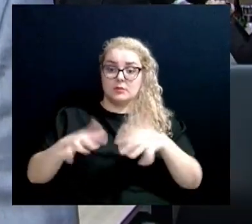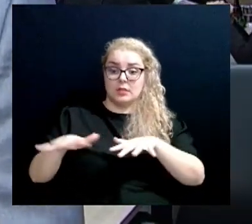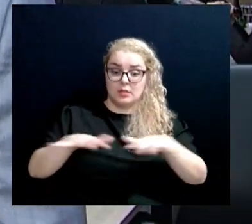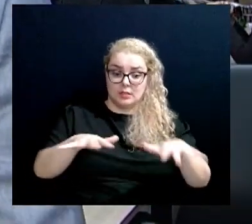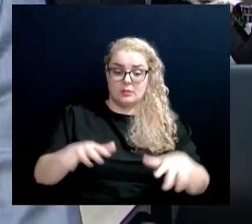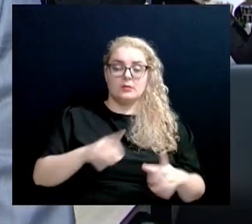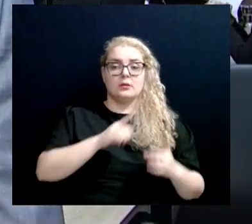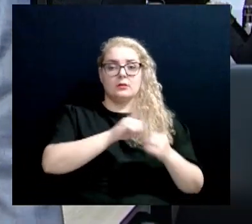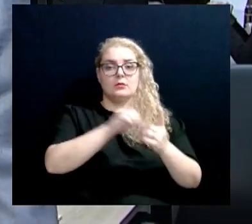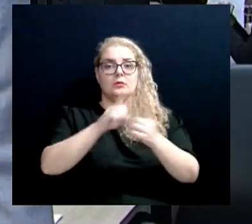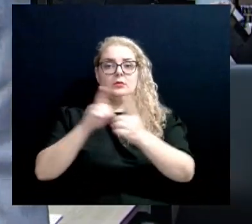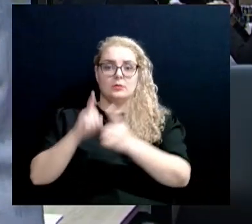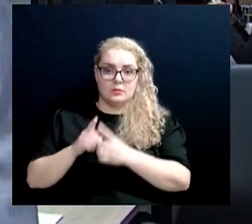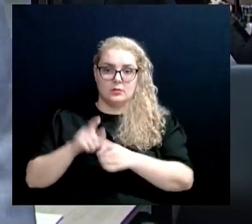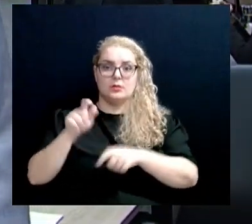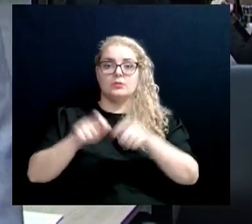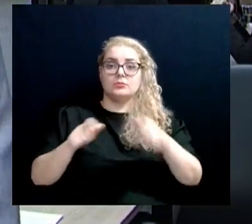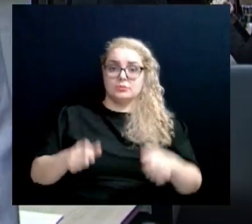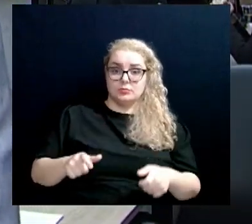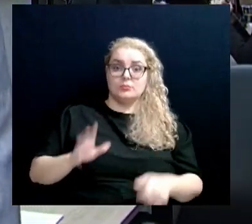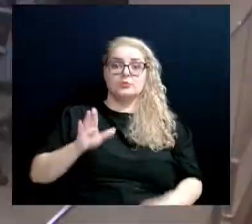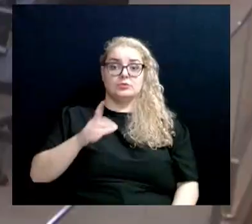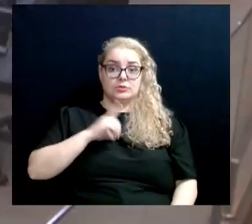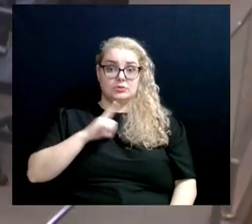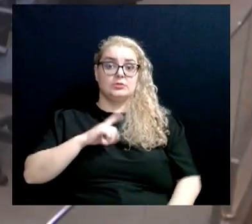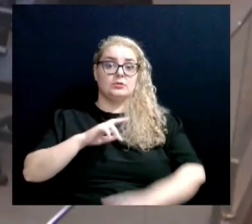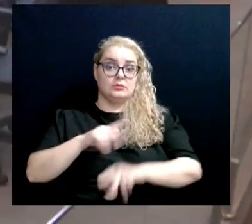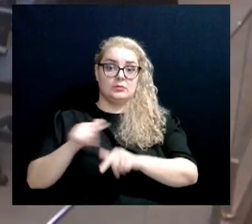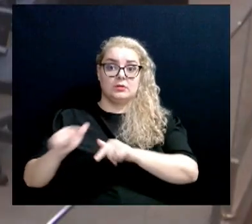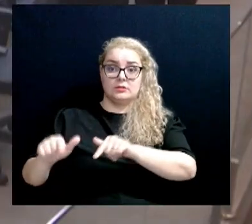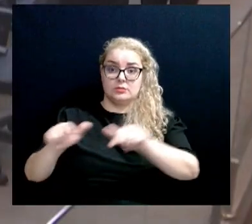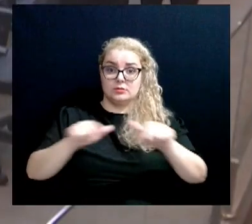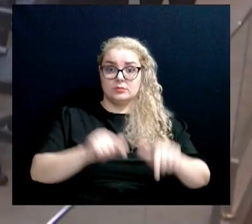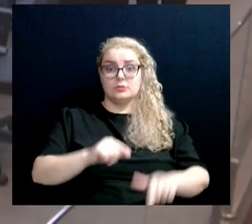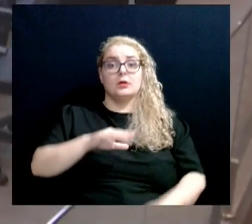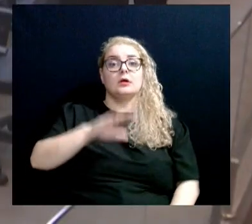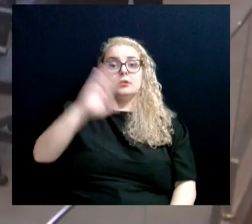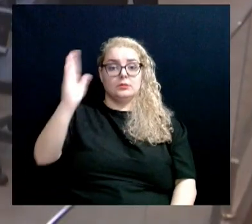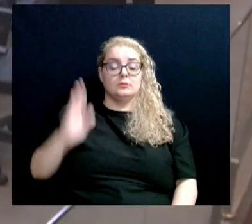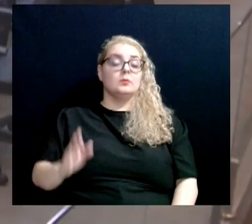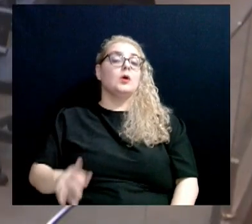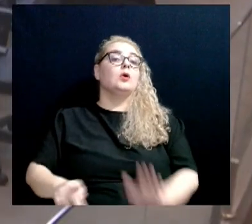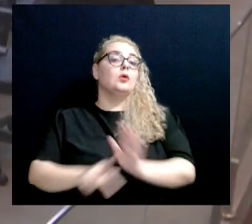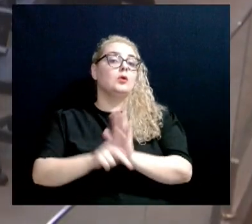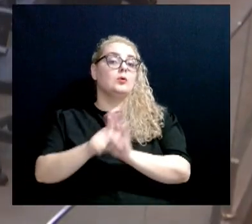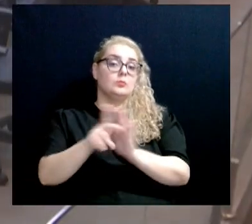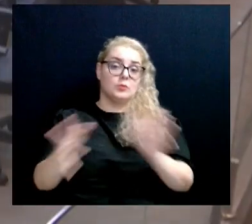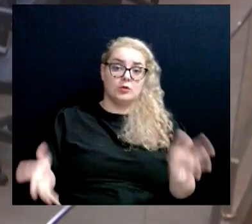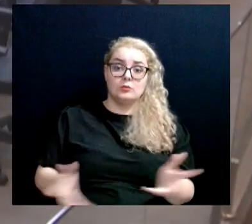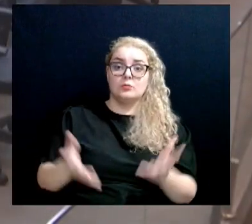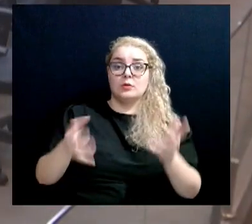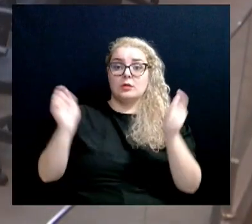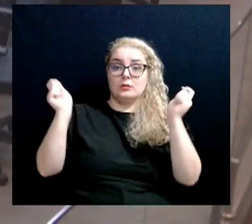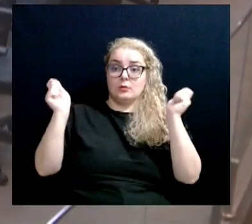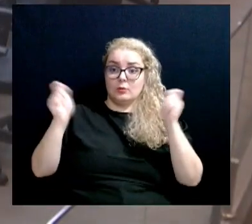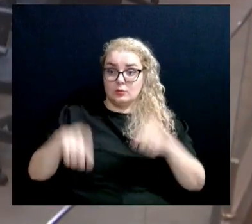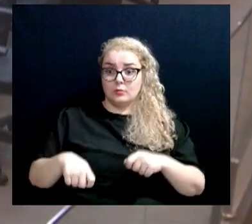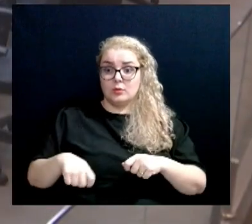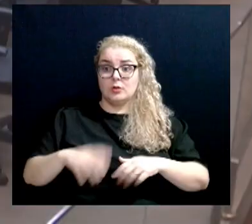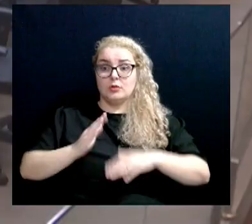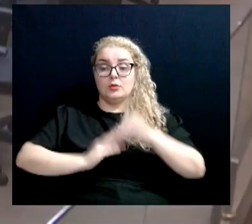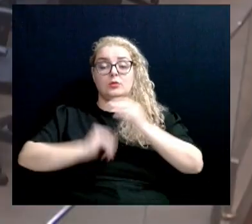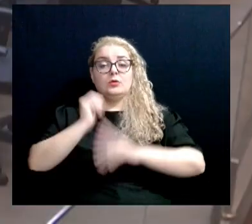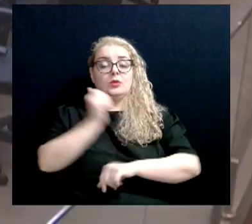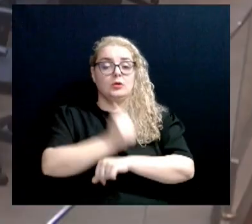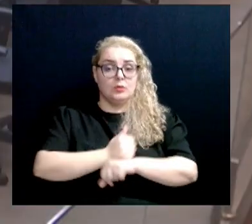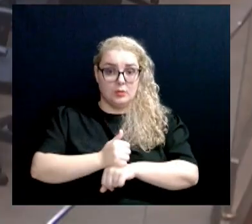atendimento a essas pessoas, onde já existem várias cidades do Brasil. O projeto também estimula a capacitação de profissionais,